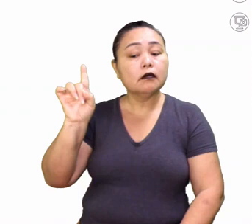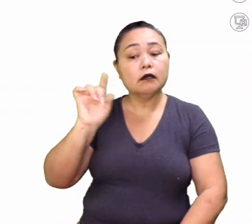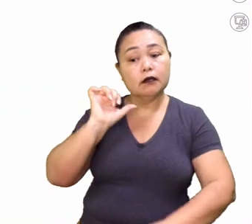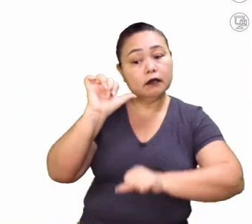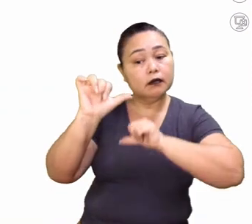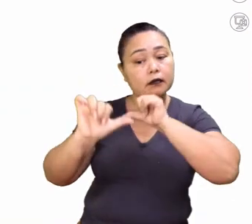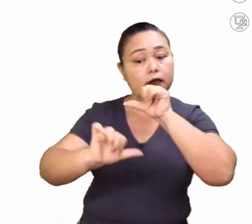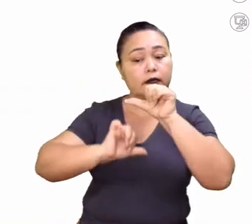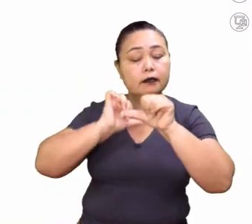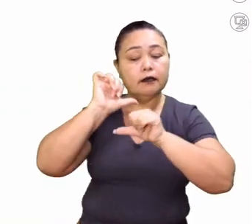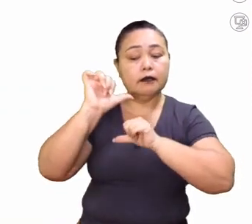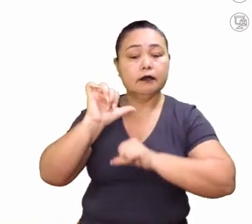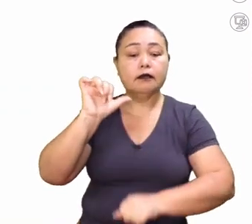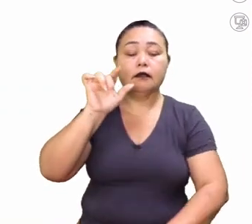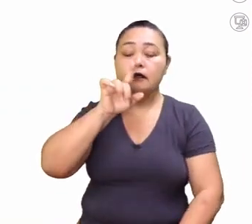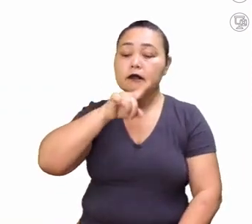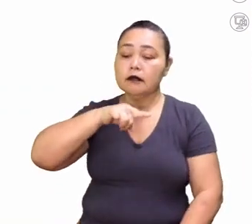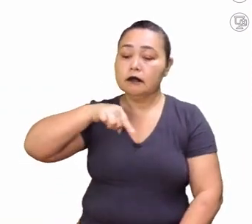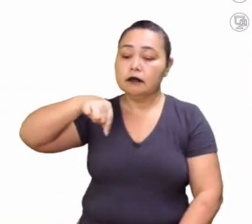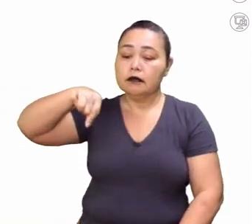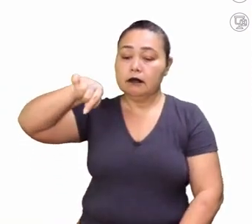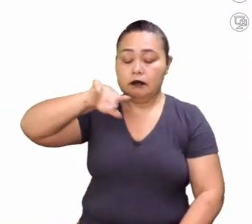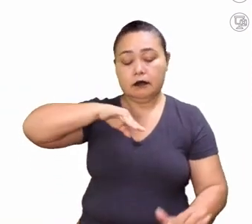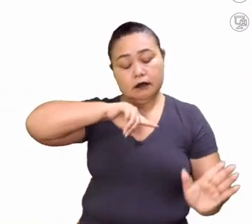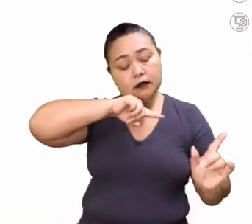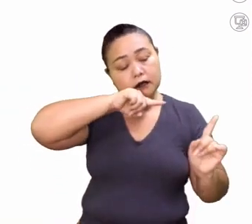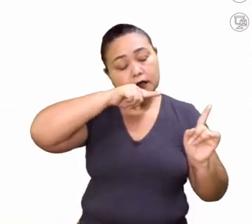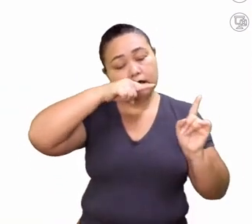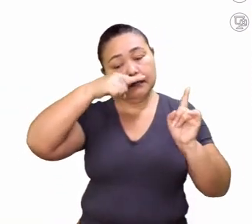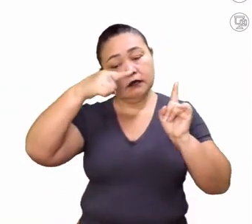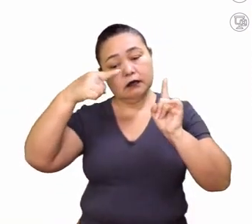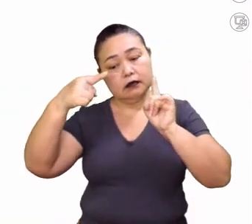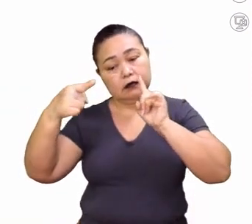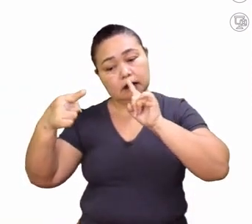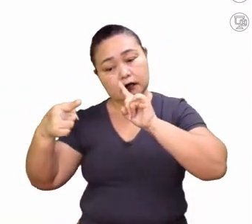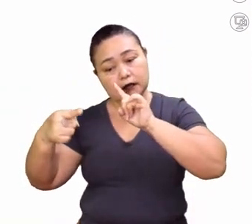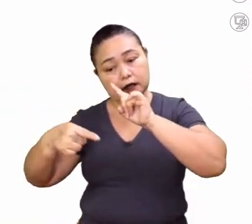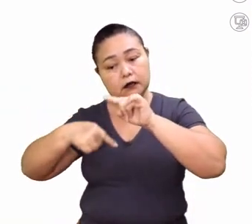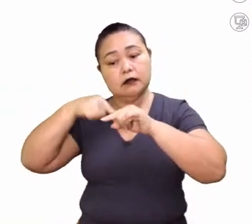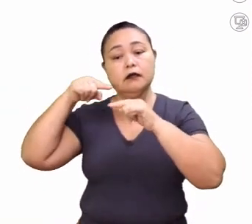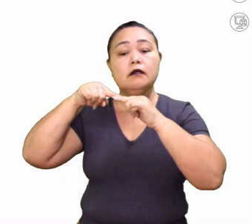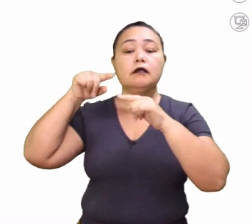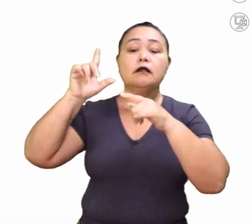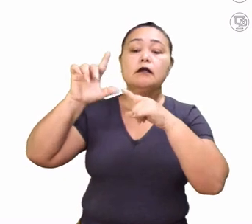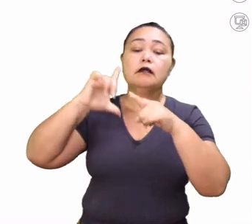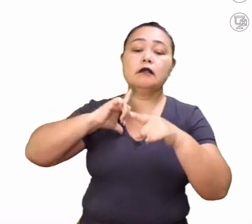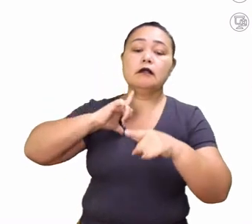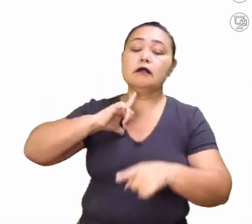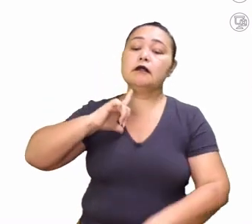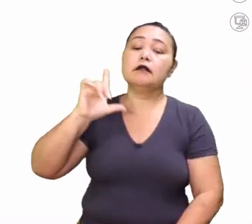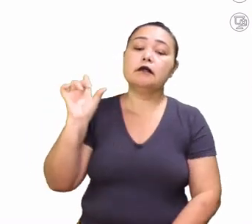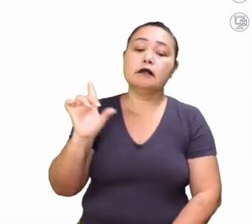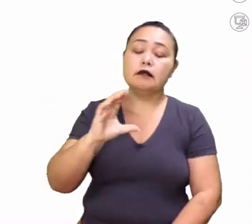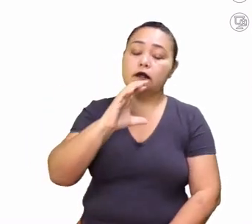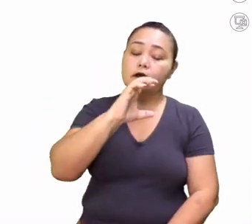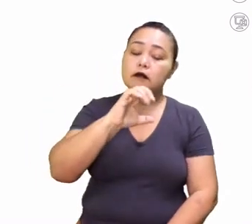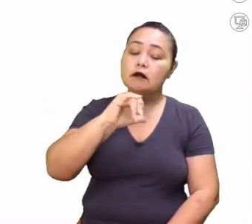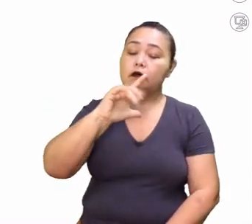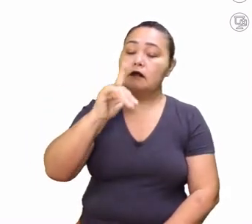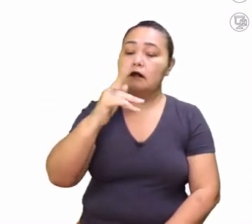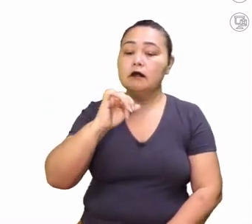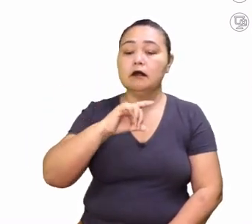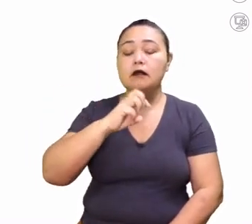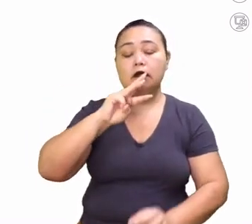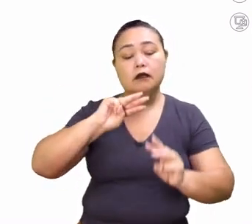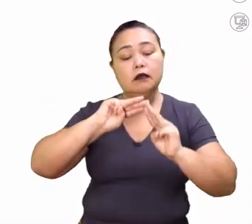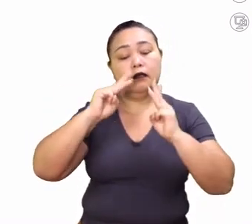transformações cíclicas um ciclo né podemos perceber a transformação cíclica ou o ciclo de